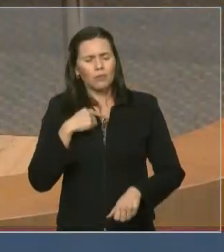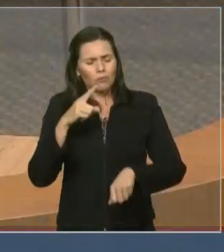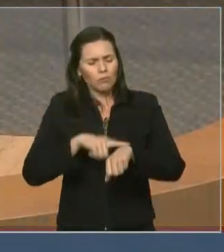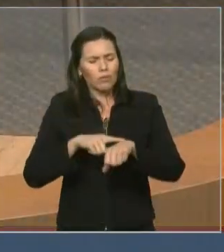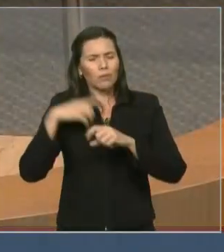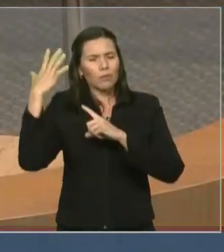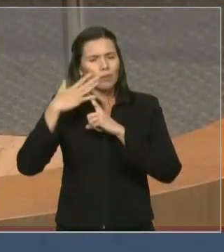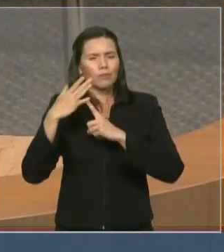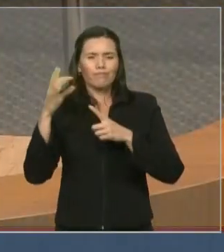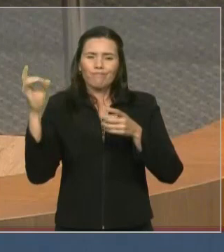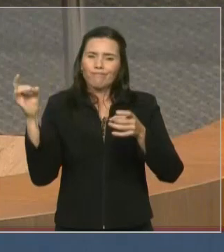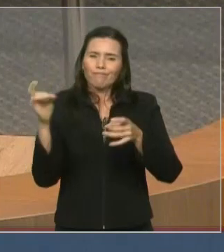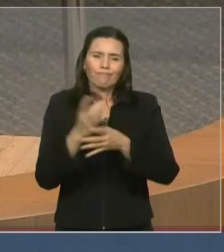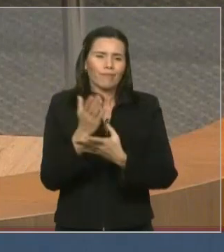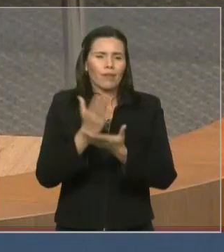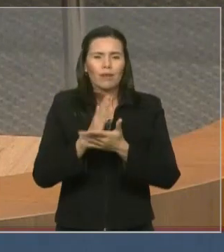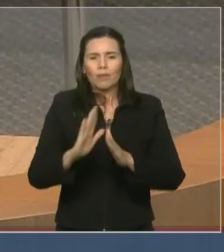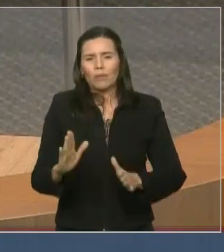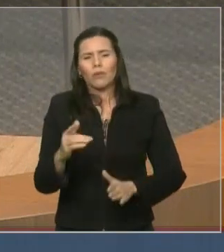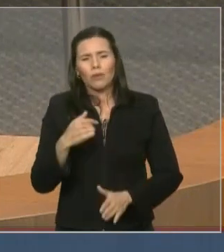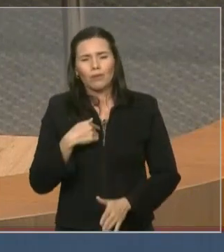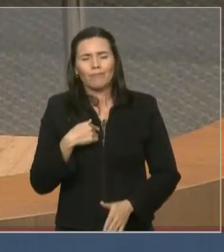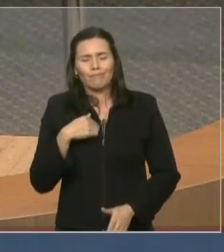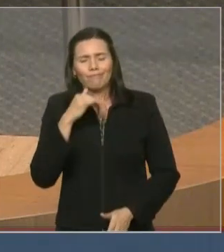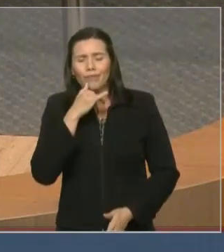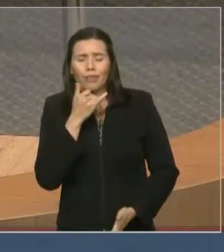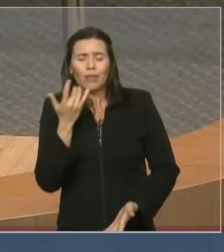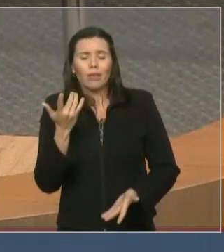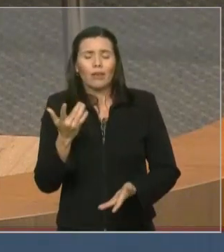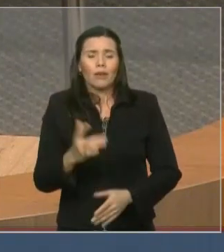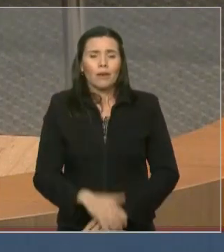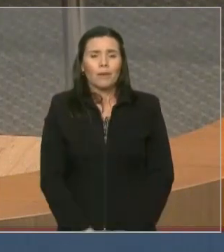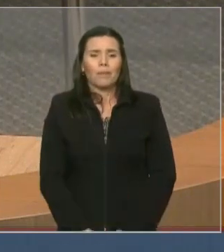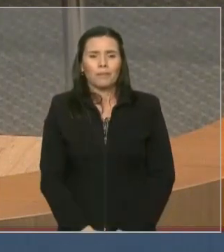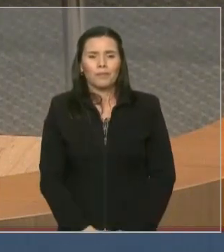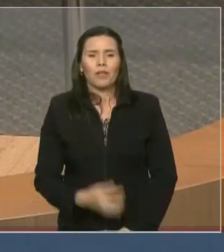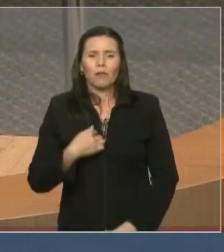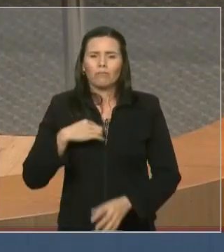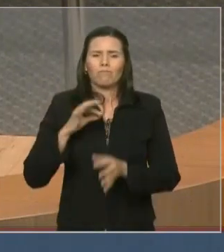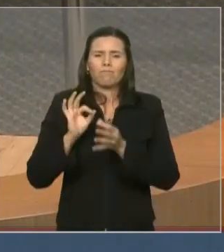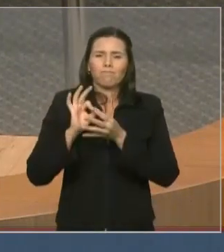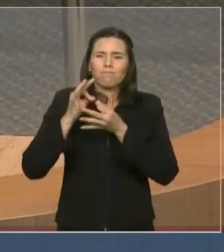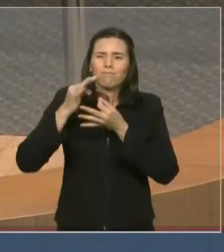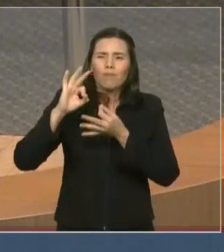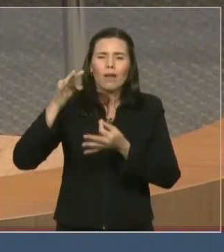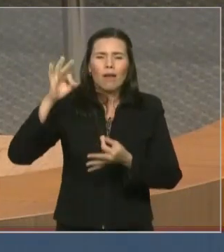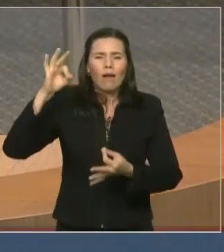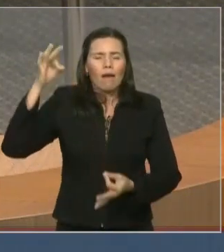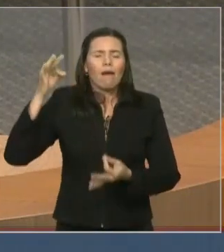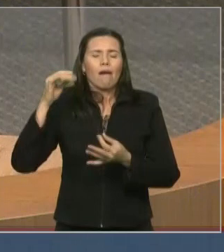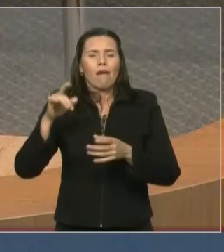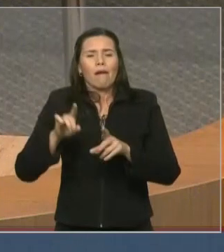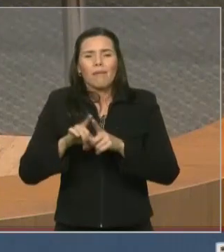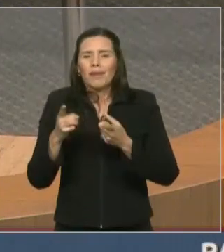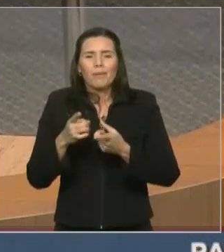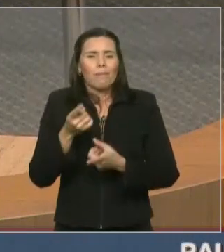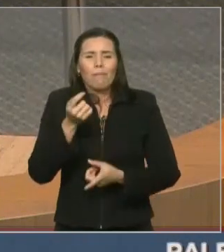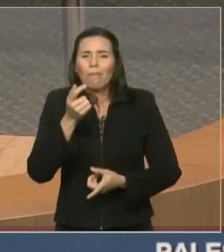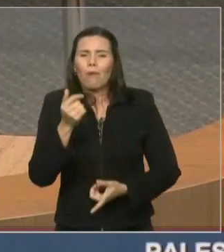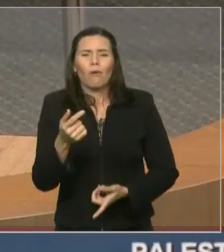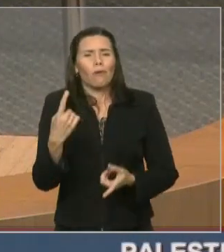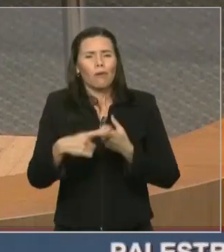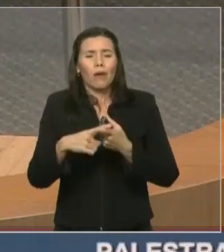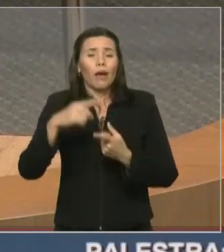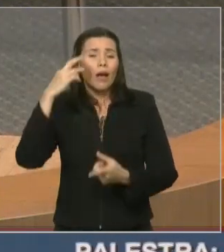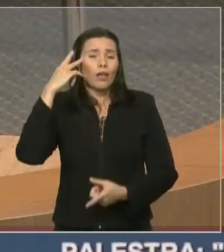Eu lamento que tenha tomado o tempo de Vossa Excelência nessas pinceladas por alto do Legislativo maranhense.